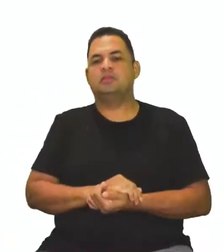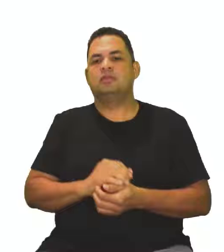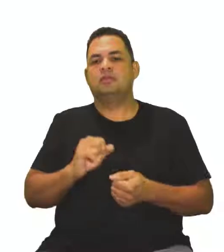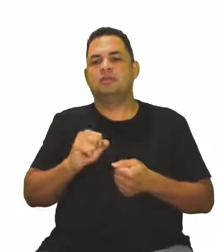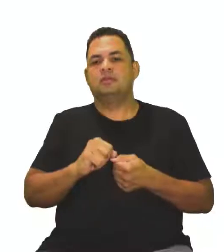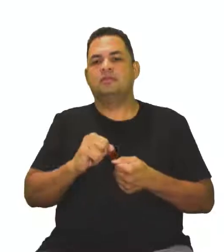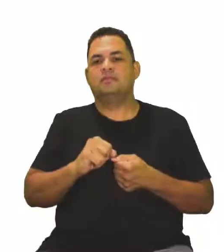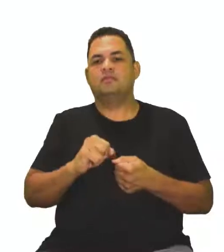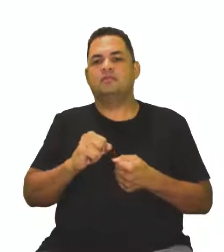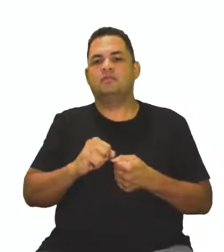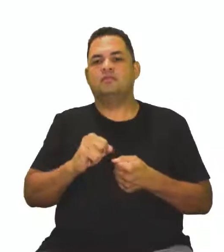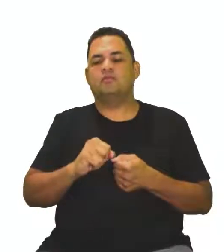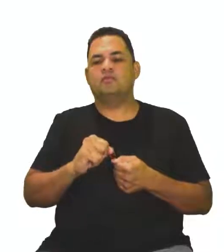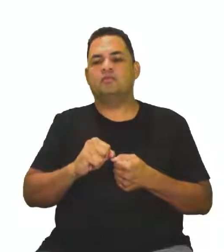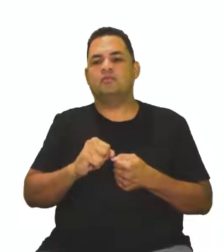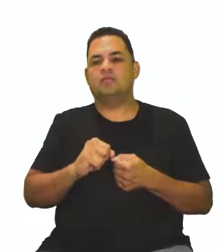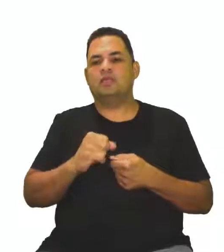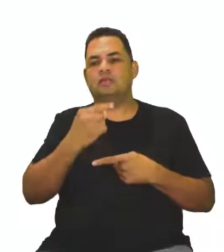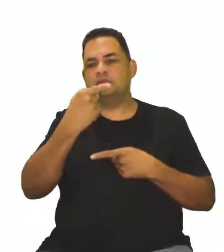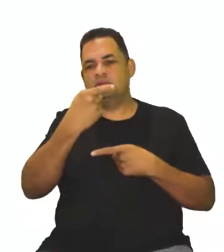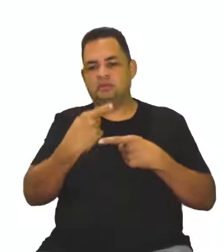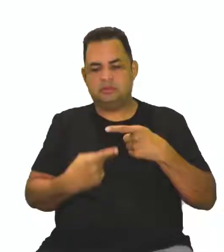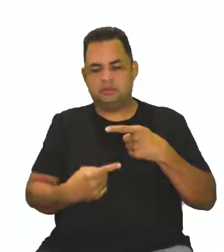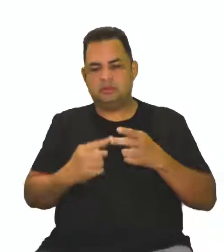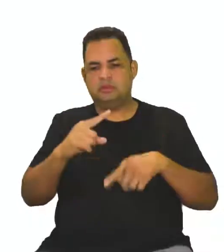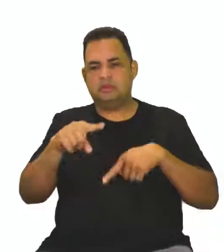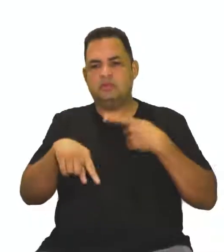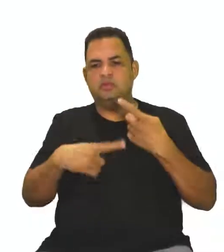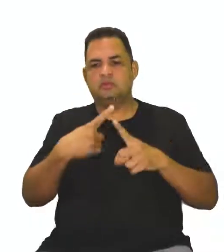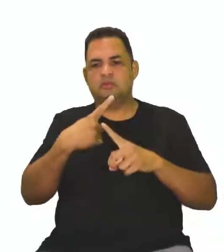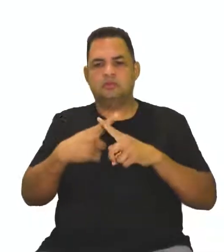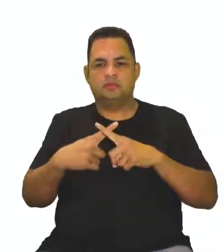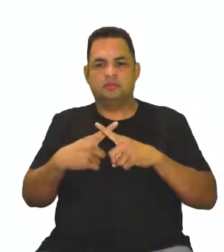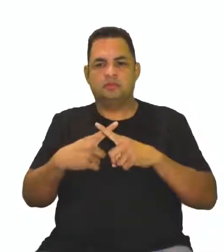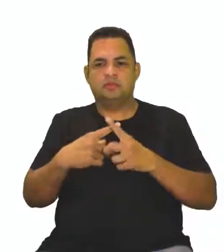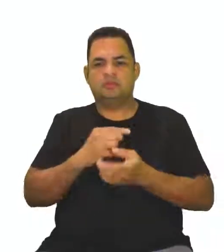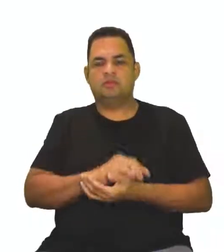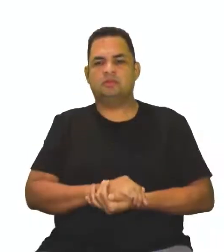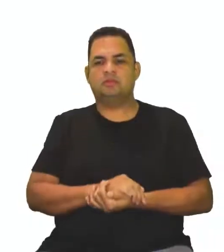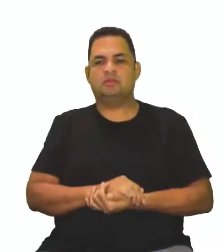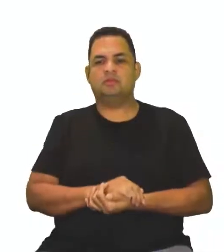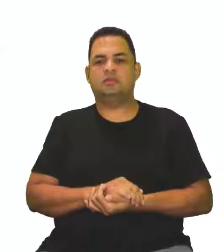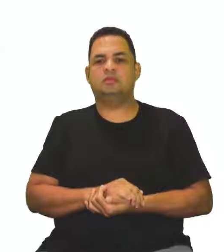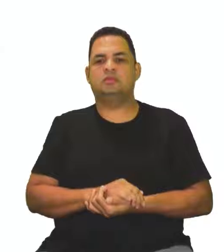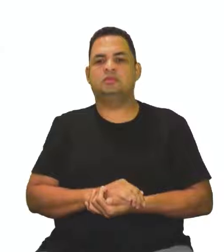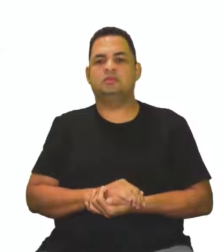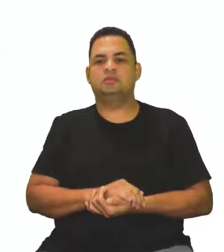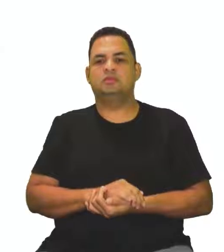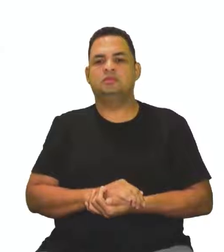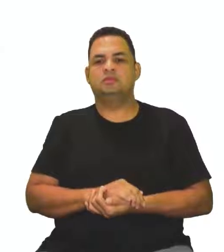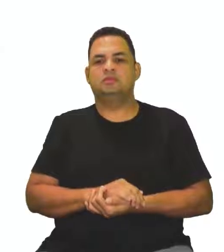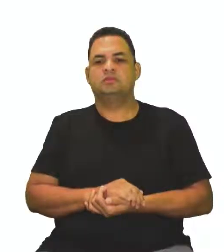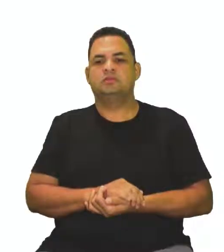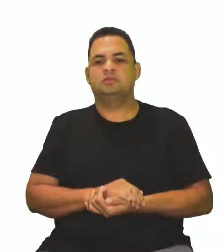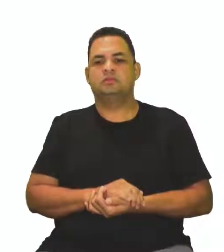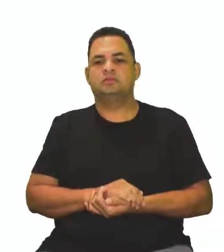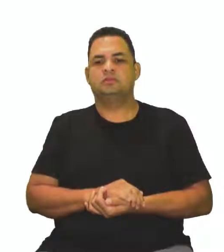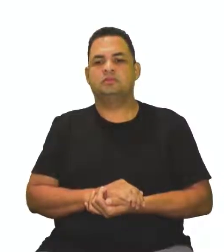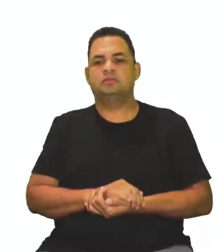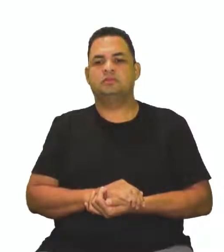Faz aí, né, a divisão e a multiplicação. Olha só, aí aqui você só multiplica,